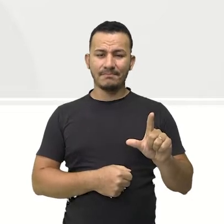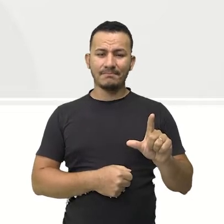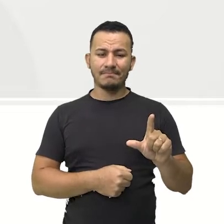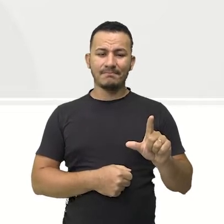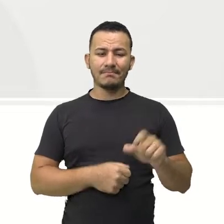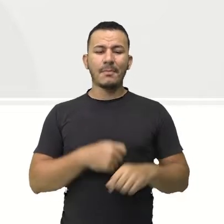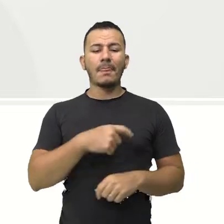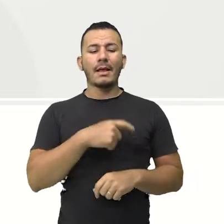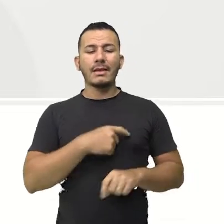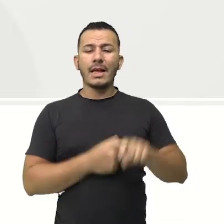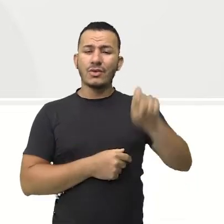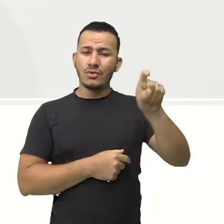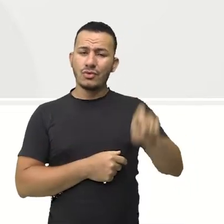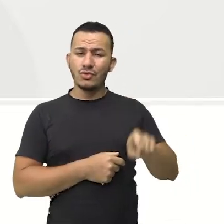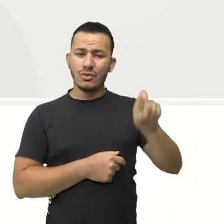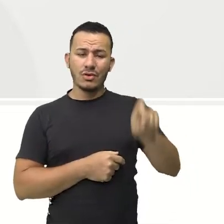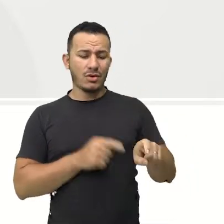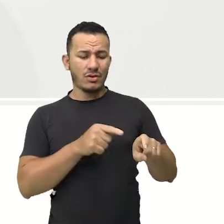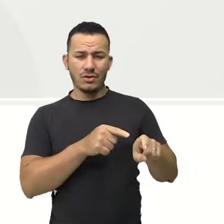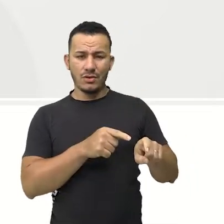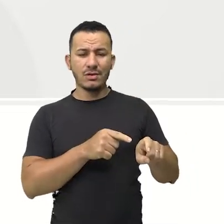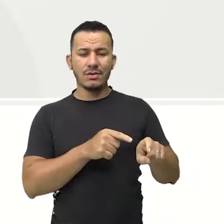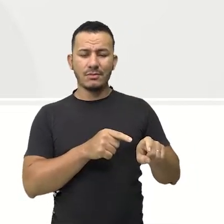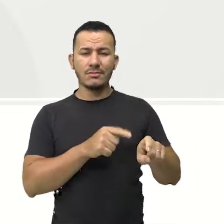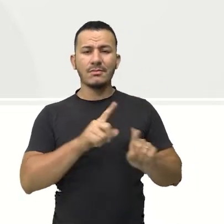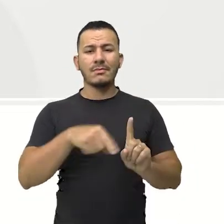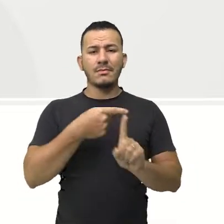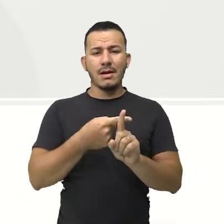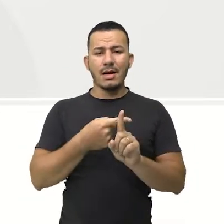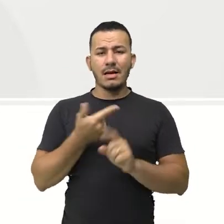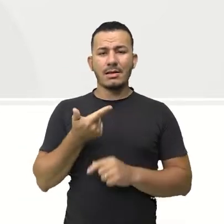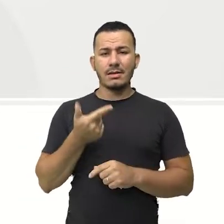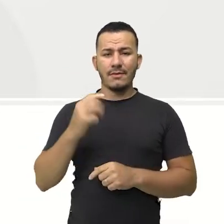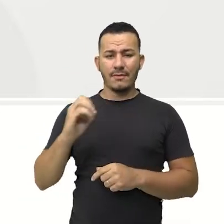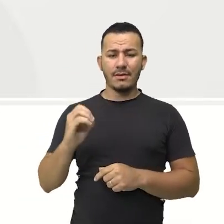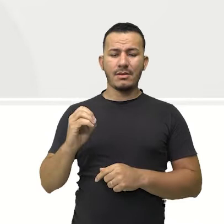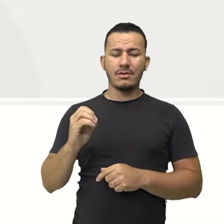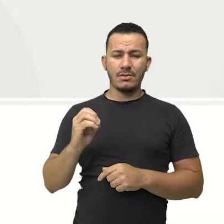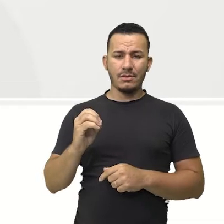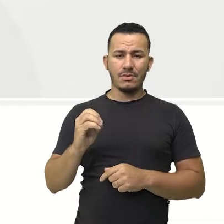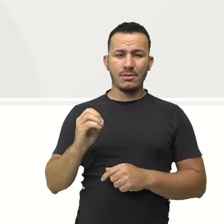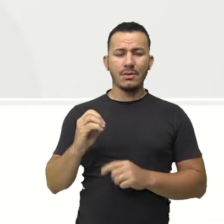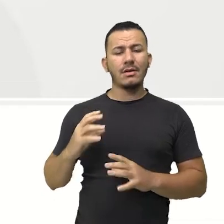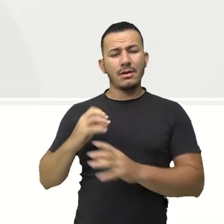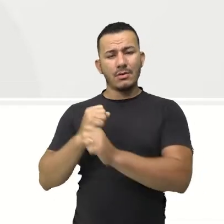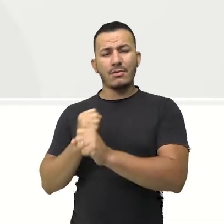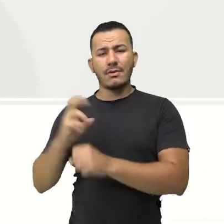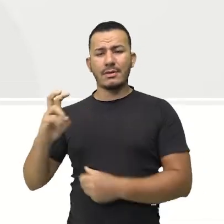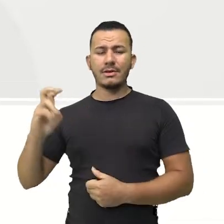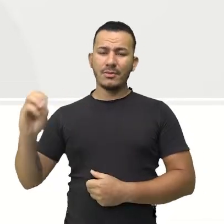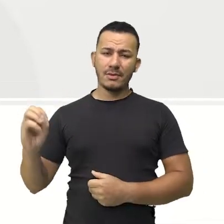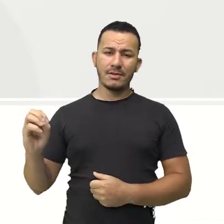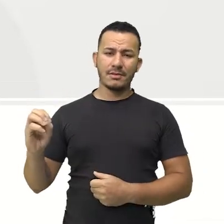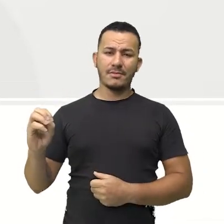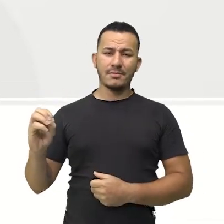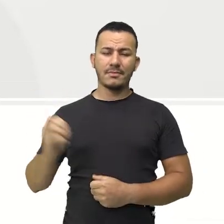Ficando então, ó, x, ó, mais 20 igual a 50.